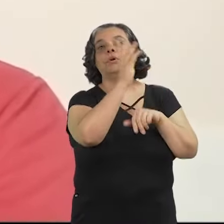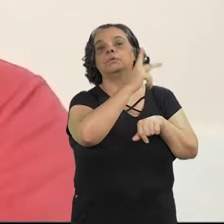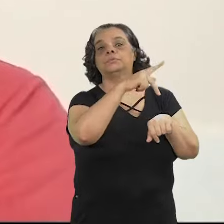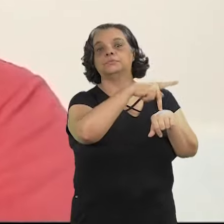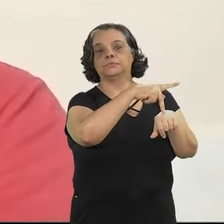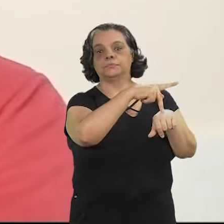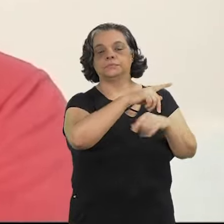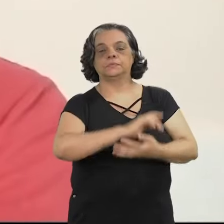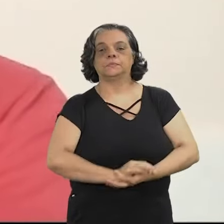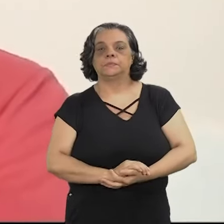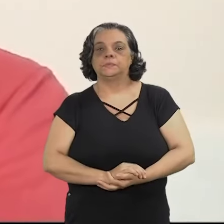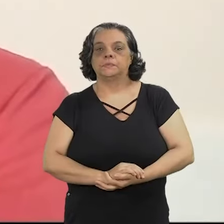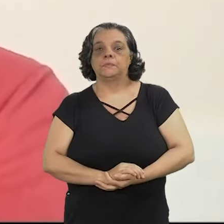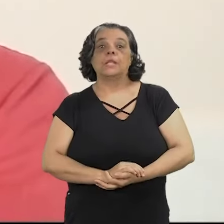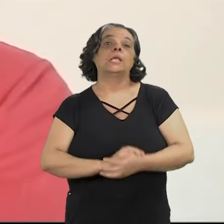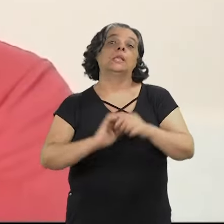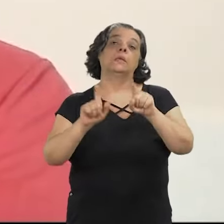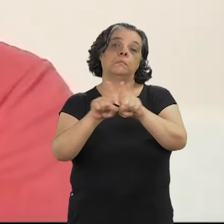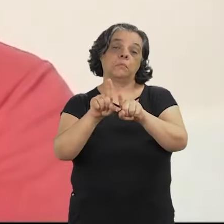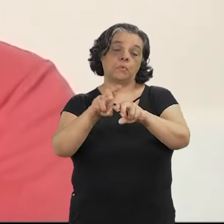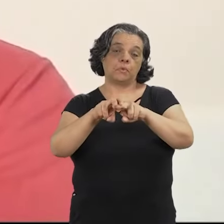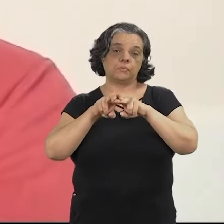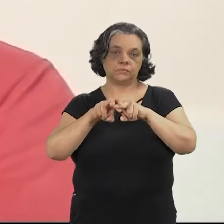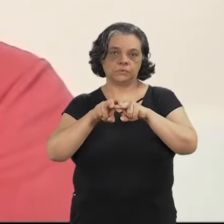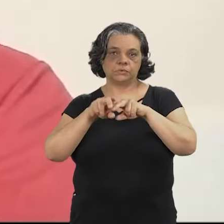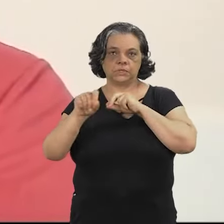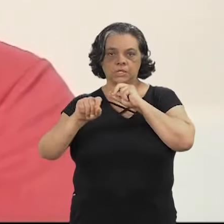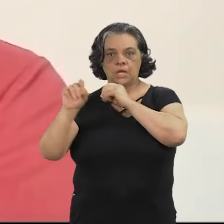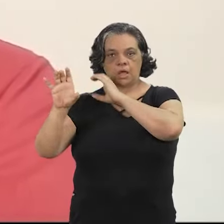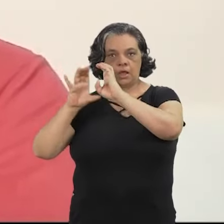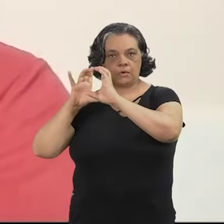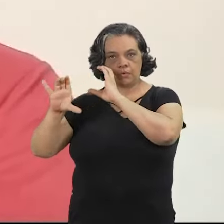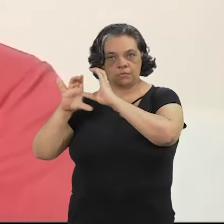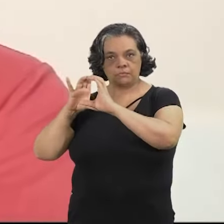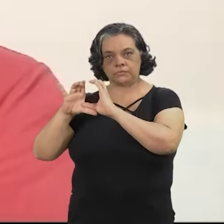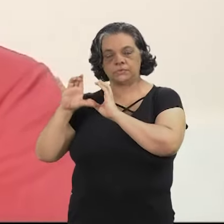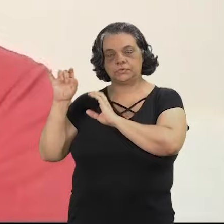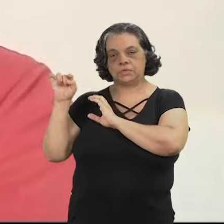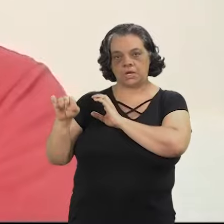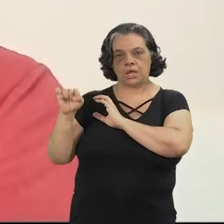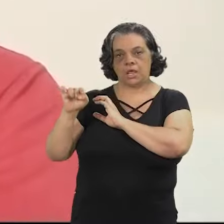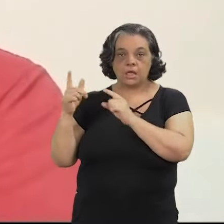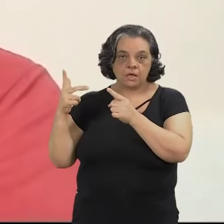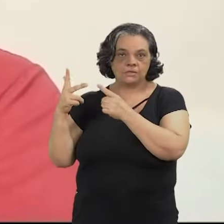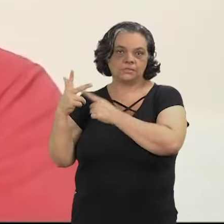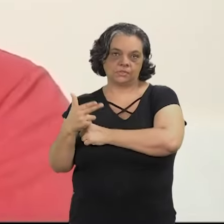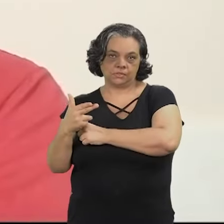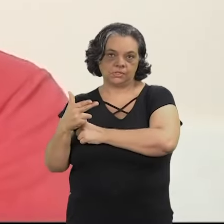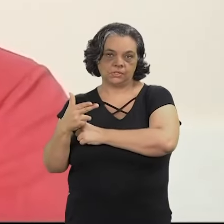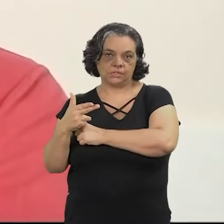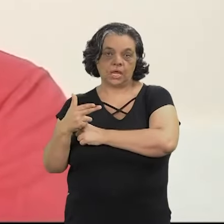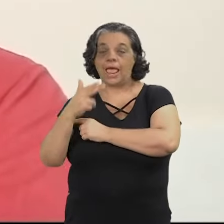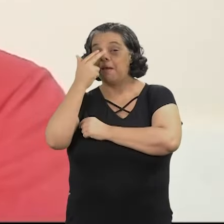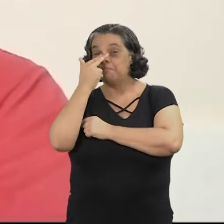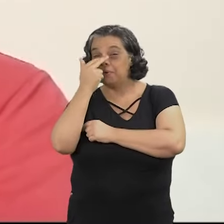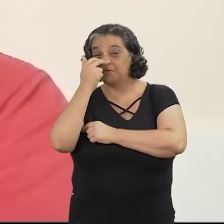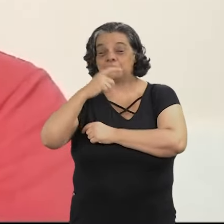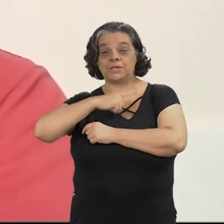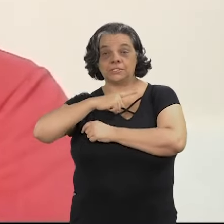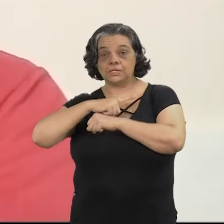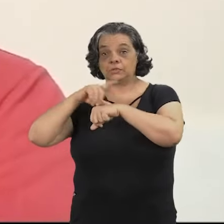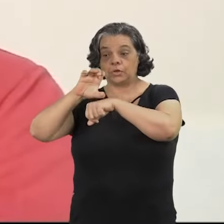ricas desse país e com isso a comunicação ela é restrita mesmo ela